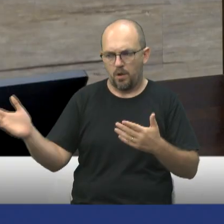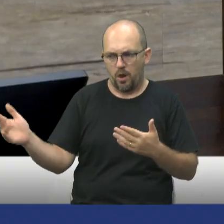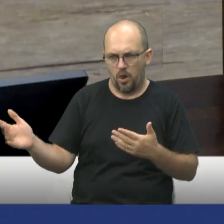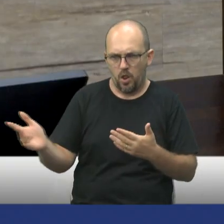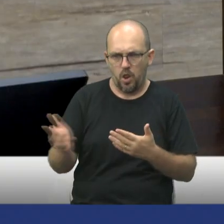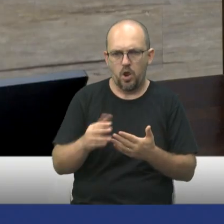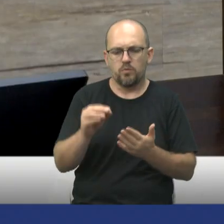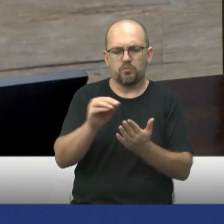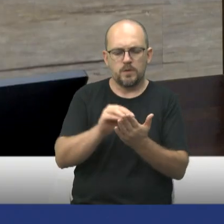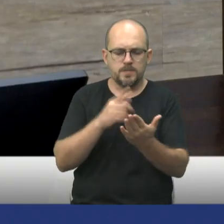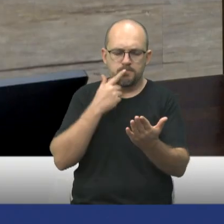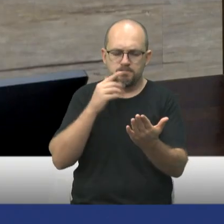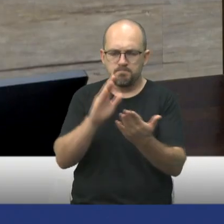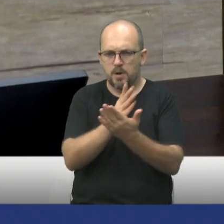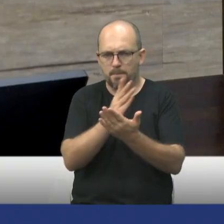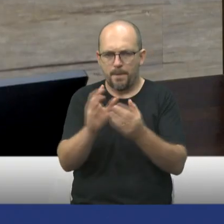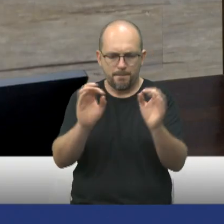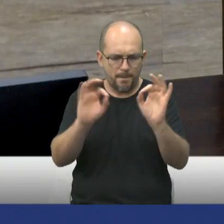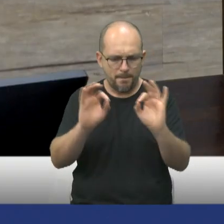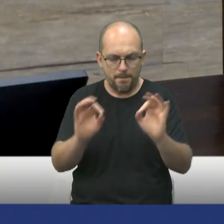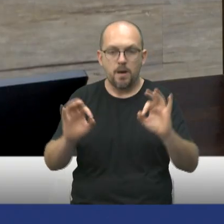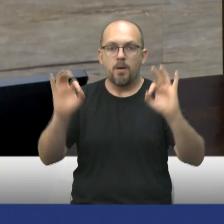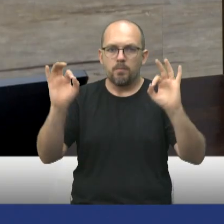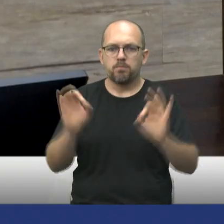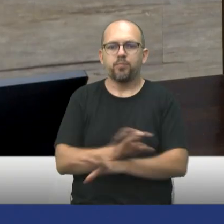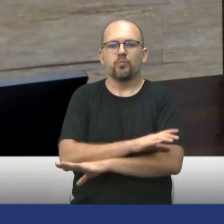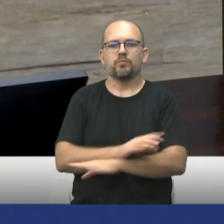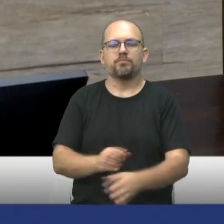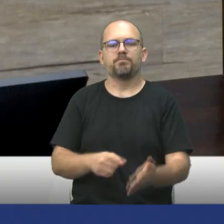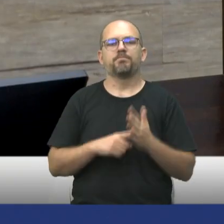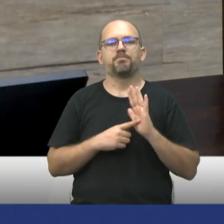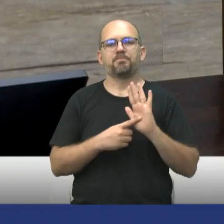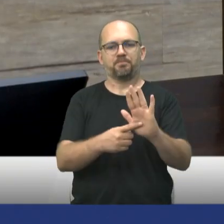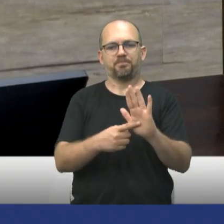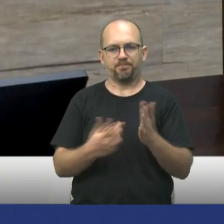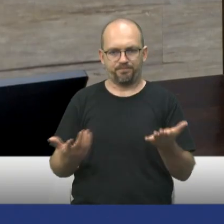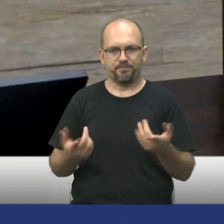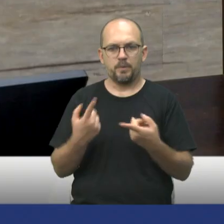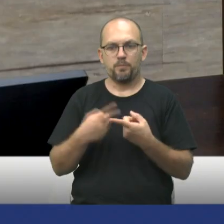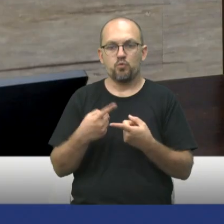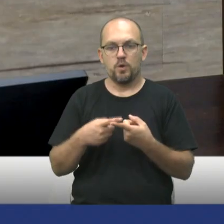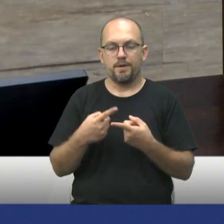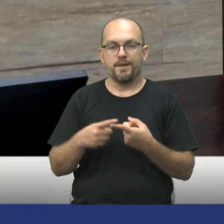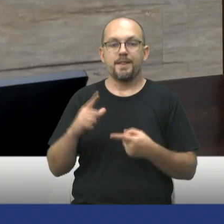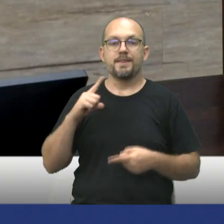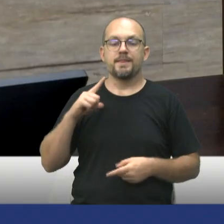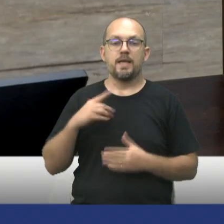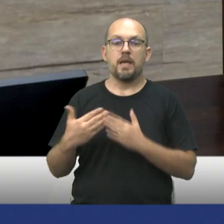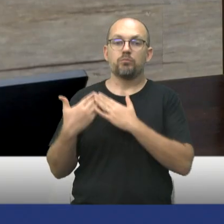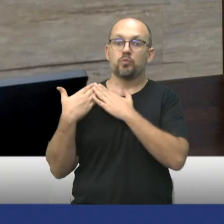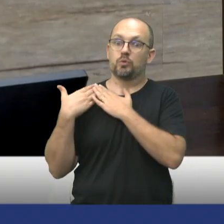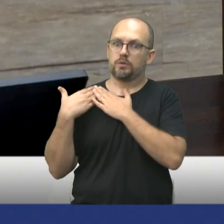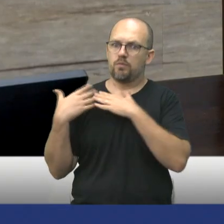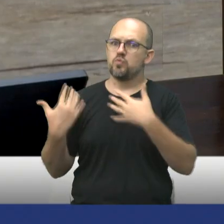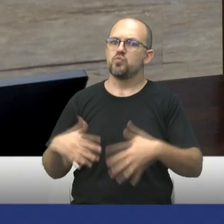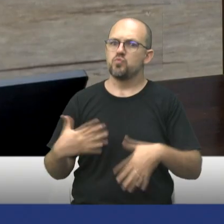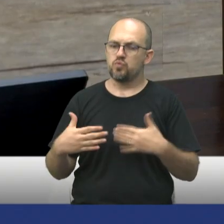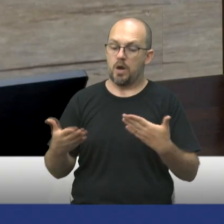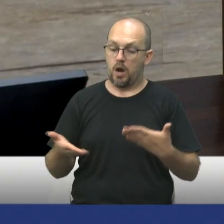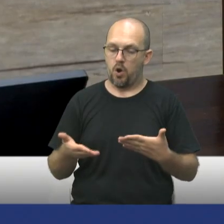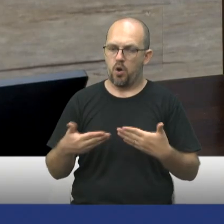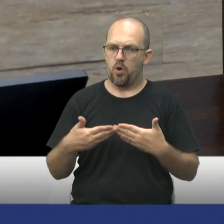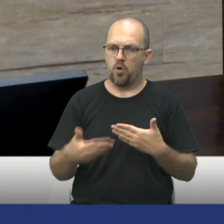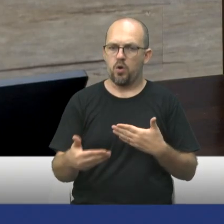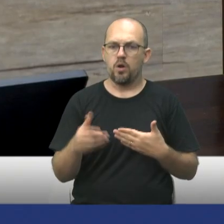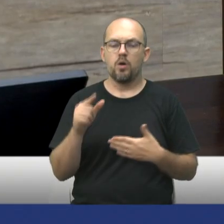têm que ser filtradas para poder chegar num consenso. Por quê? Nós temos uma responsabilidade muito grande agora de